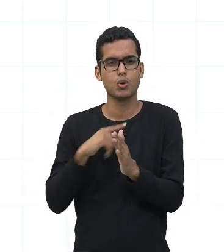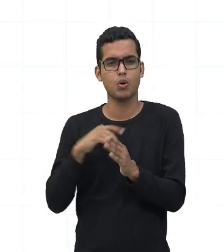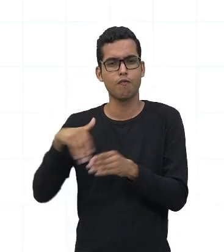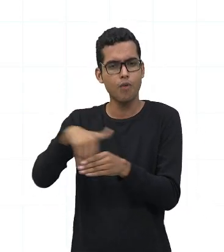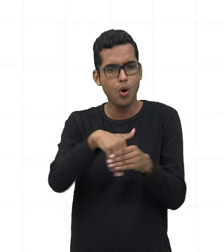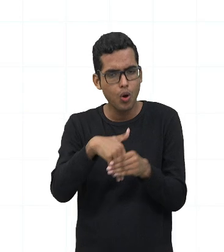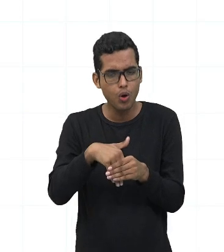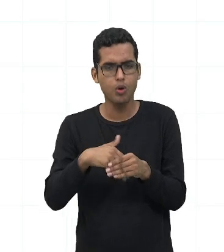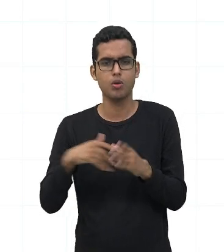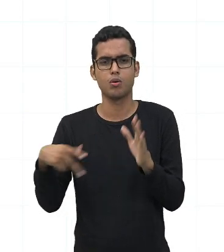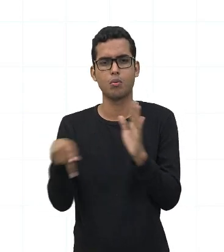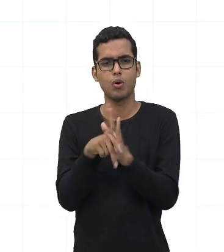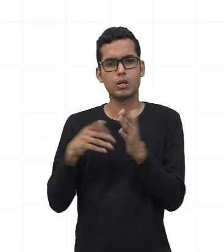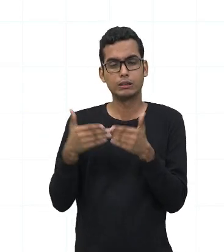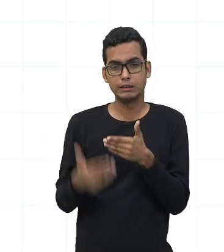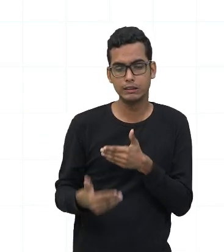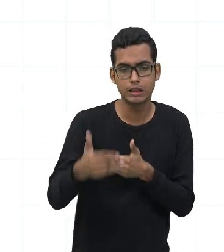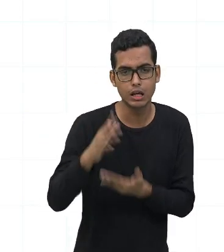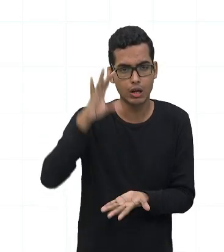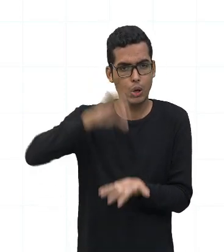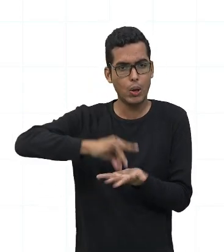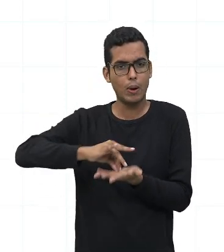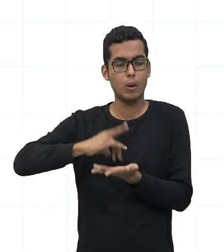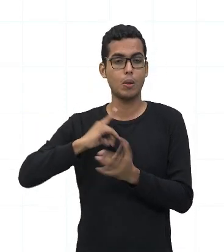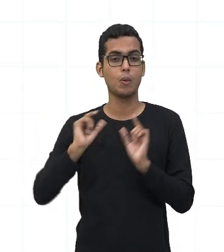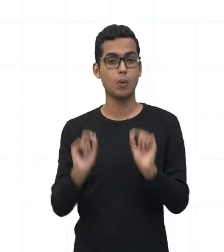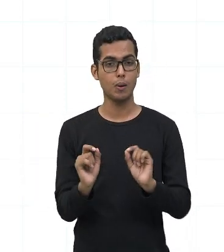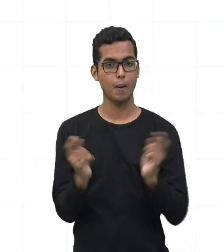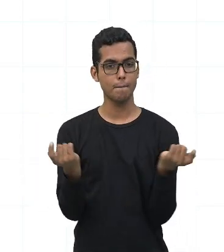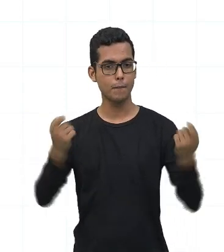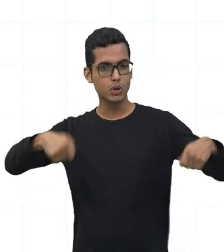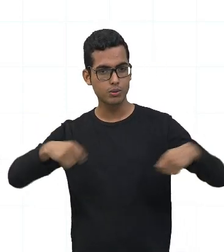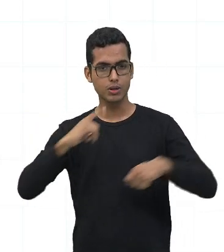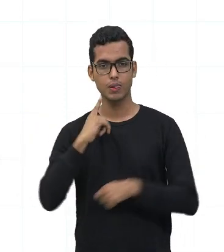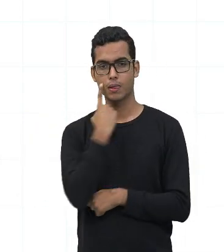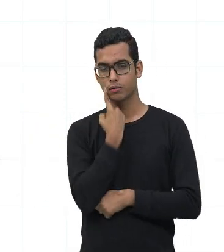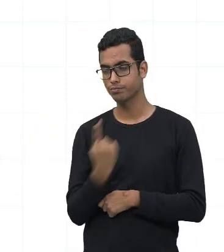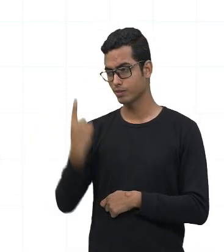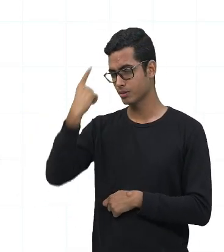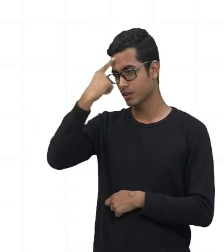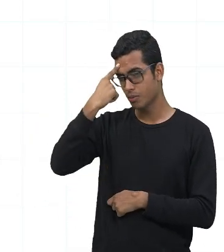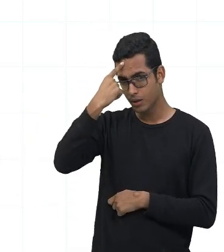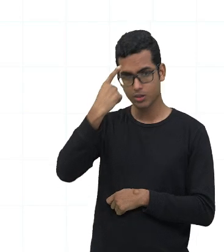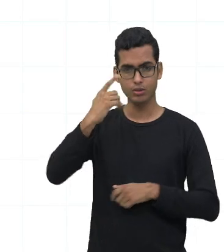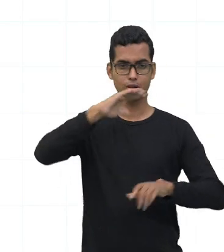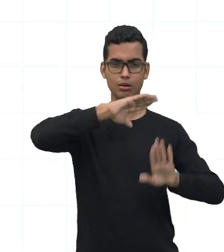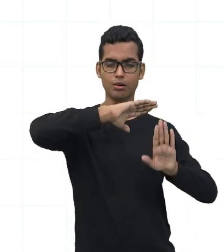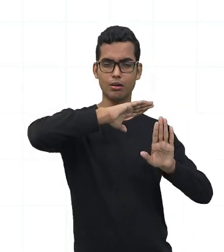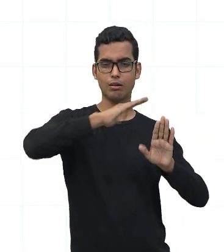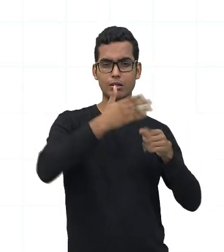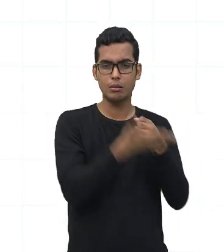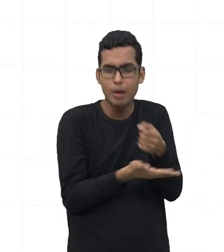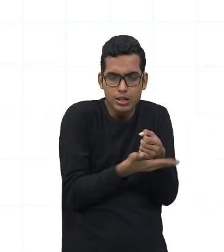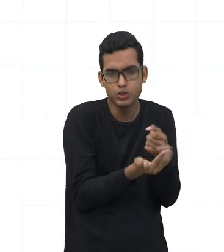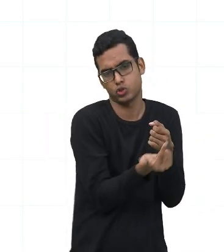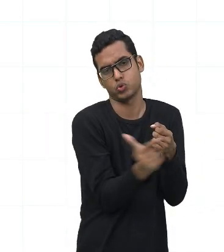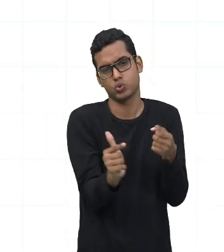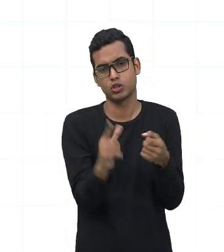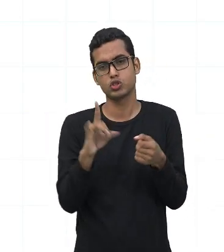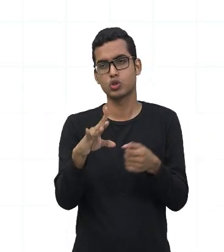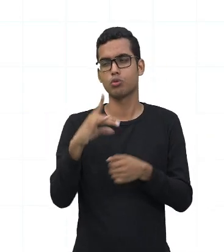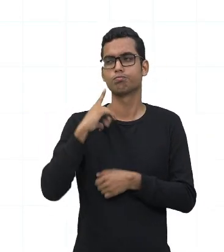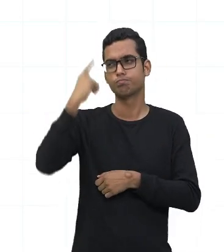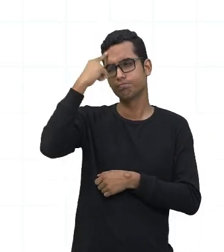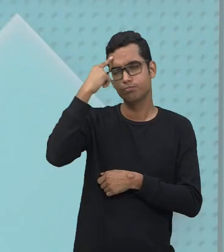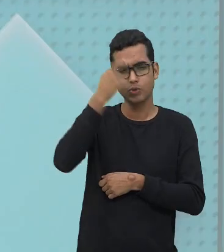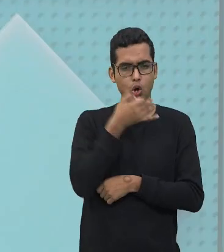A hipótese, a ideia não verificada ou sem fundamento, presunção. Então, ainda falando sobre